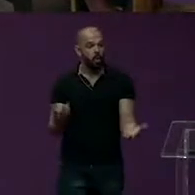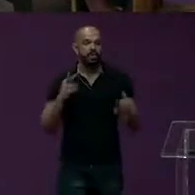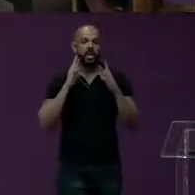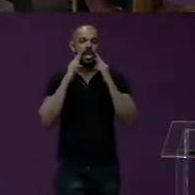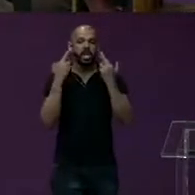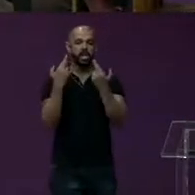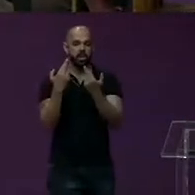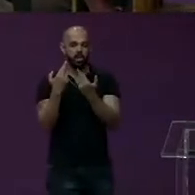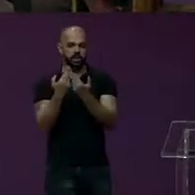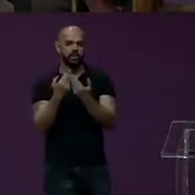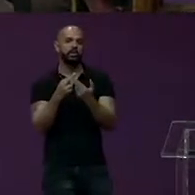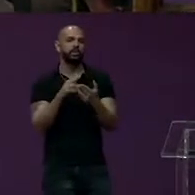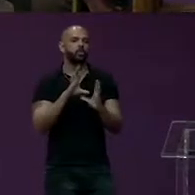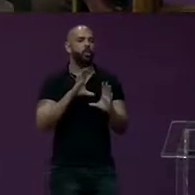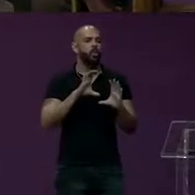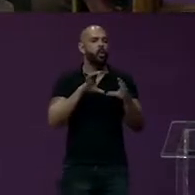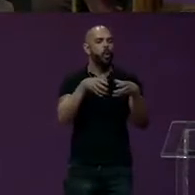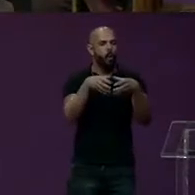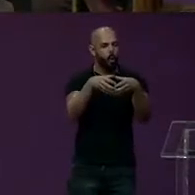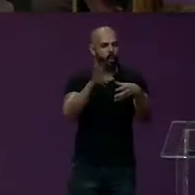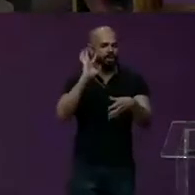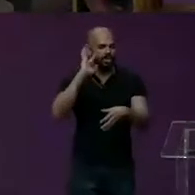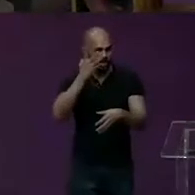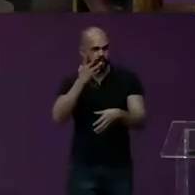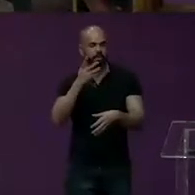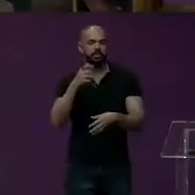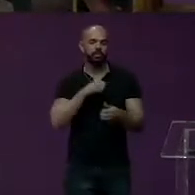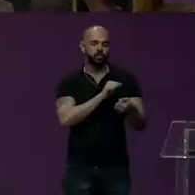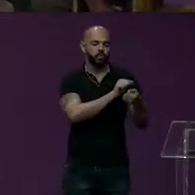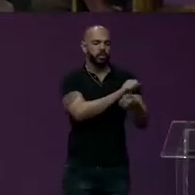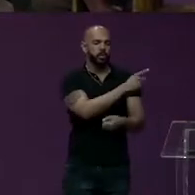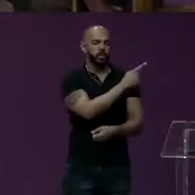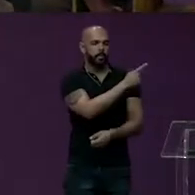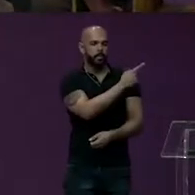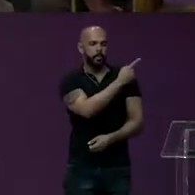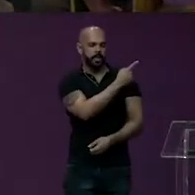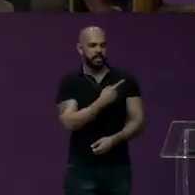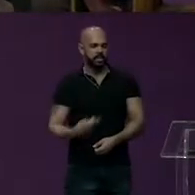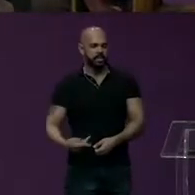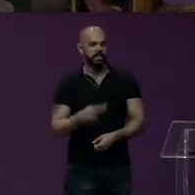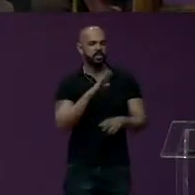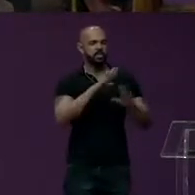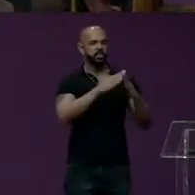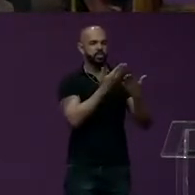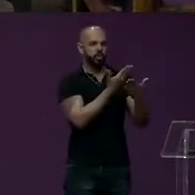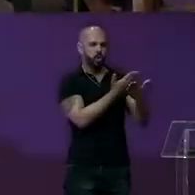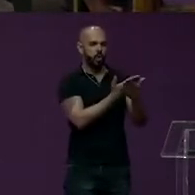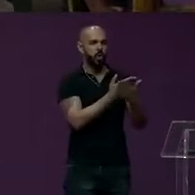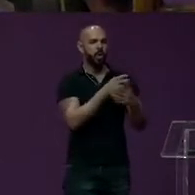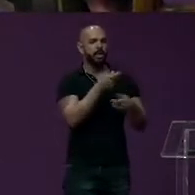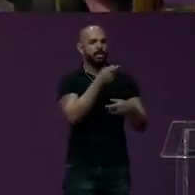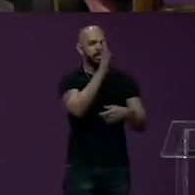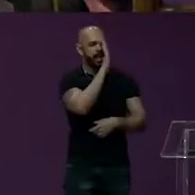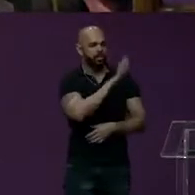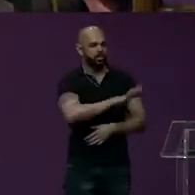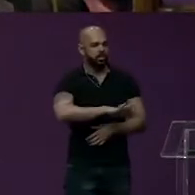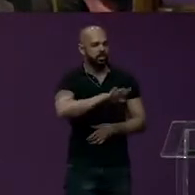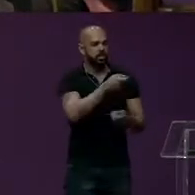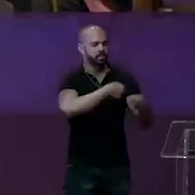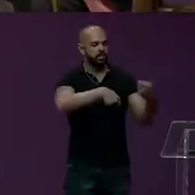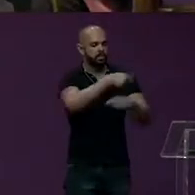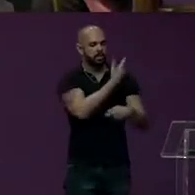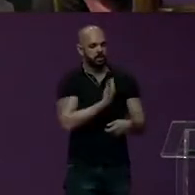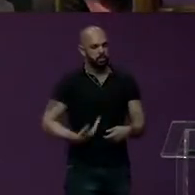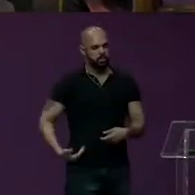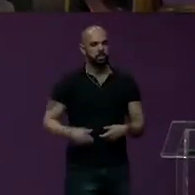do Conselho Deliberativo, estivemos com o presidente da Escola Nacional de Administração Pública, que escreveu